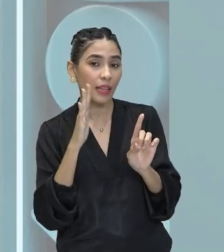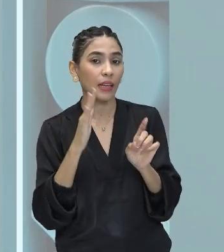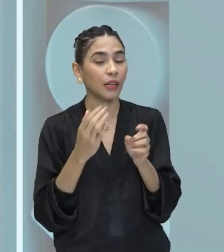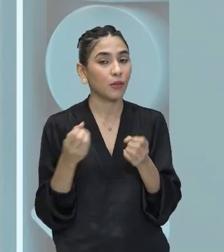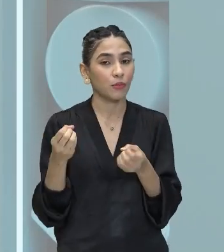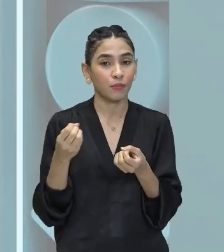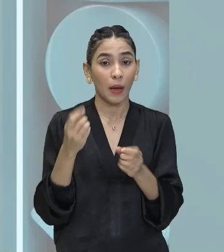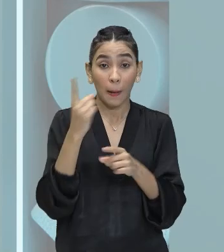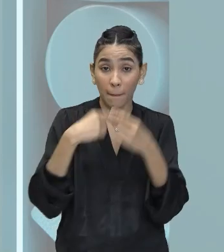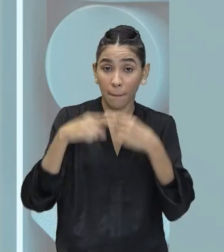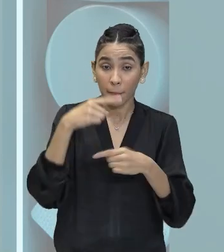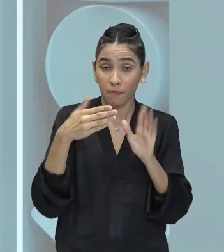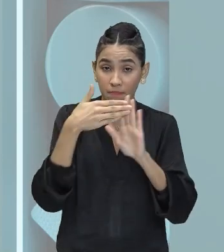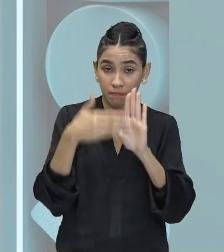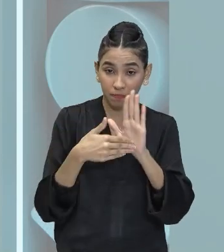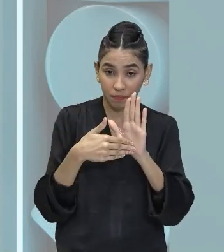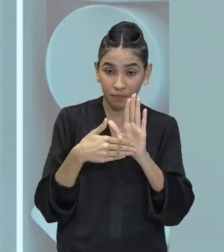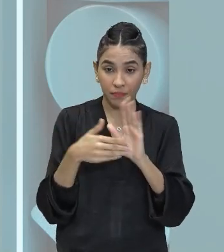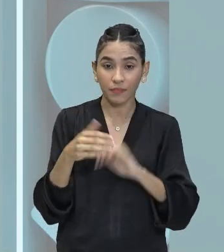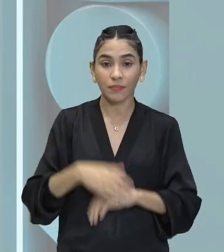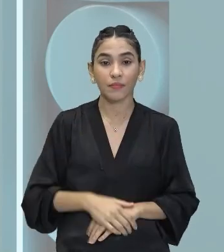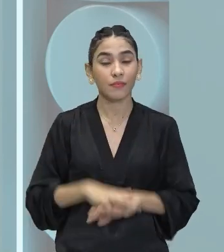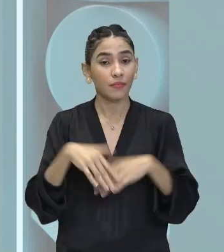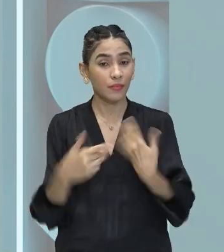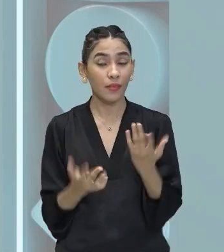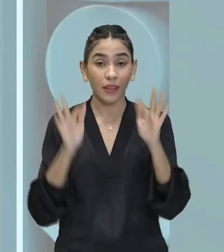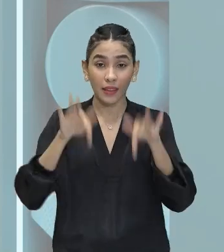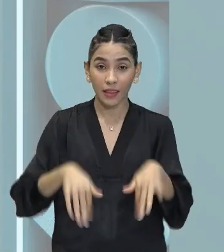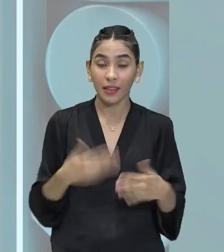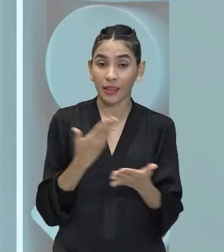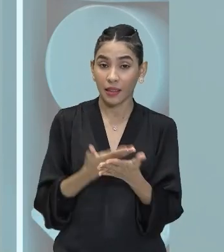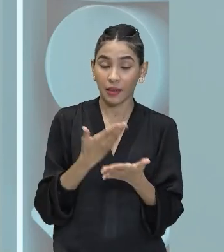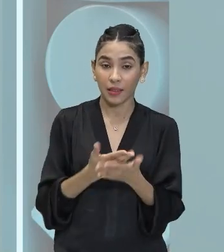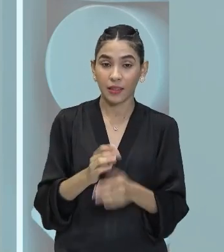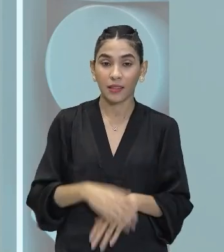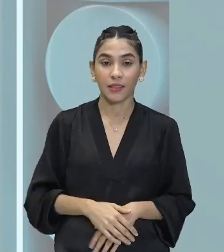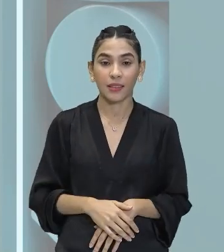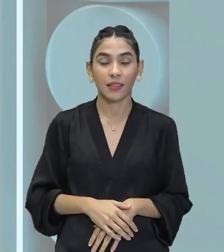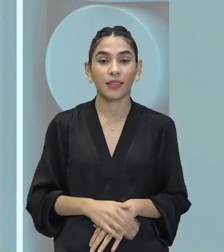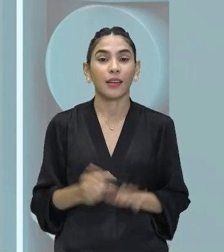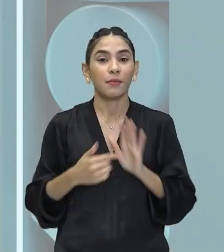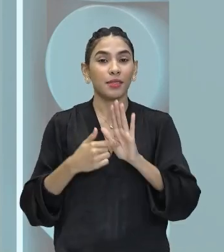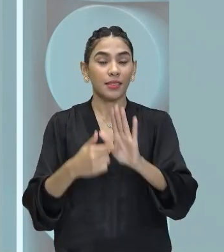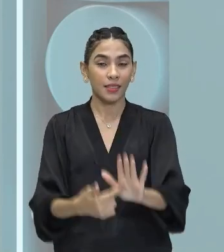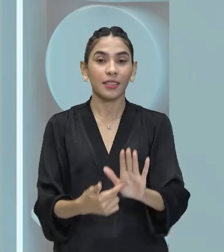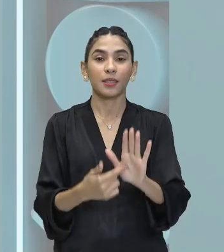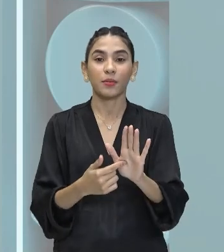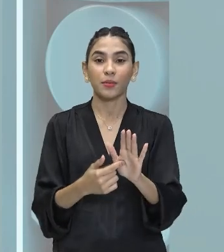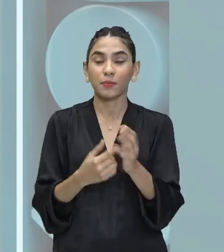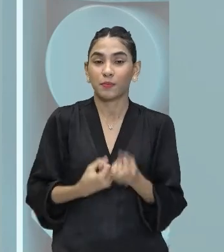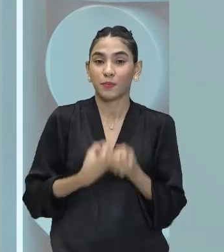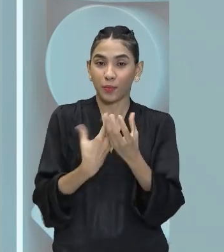inovações propostas, certo? E aí, para finalizar essa aula, nós trouxemos um trechinho desse